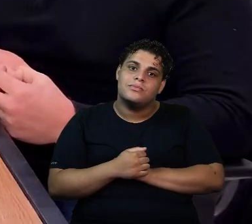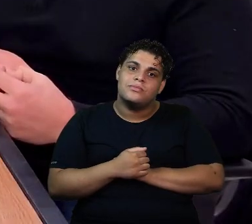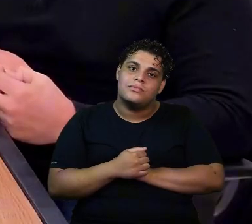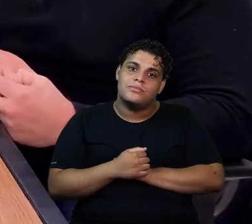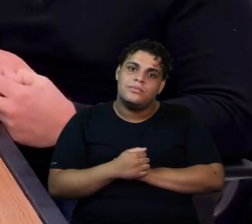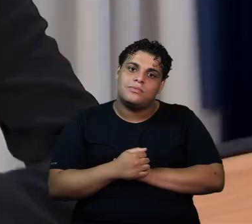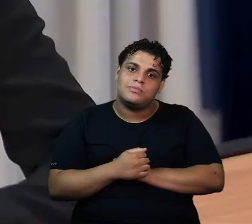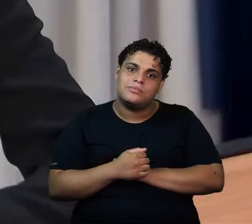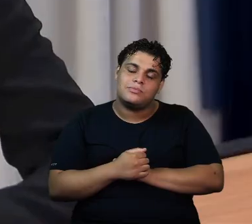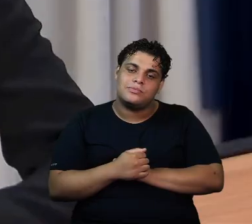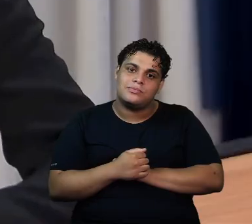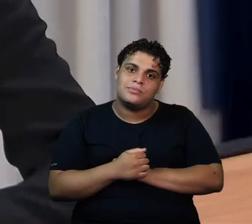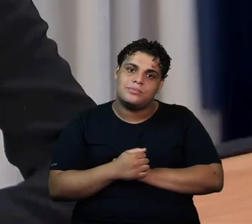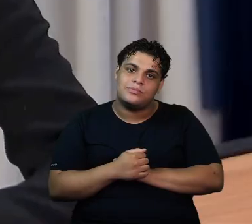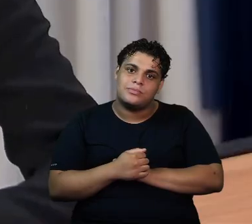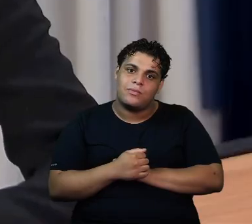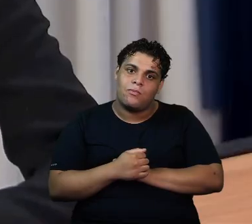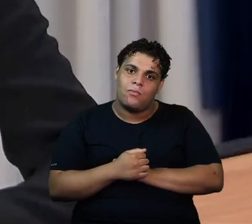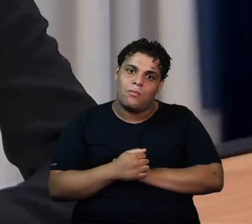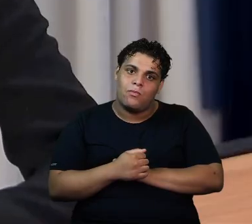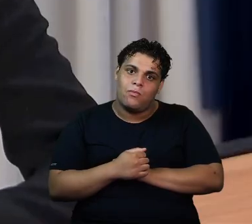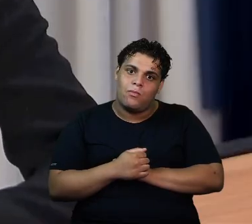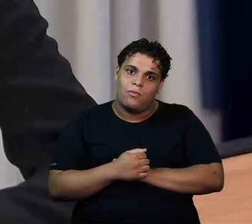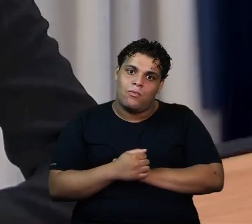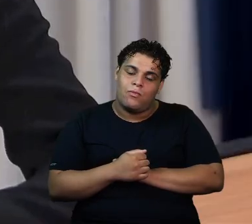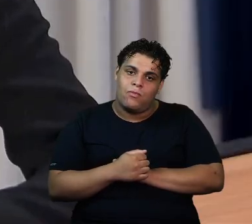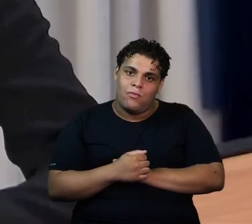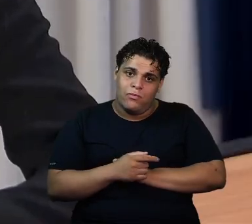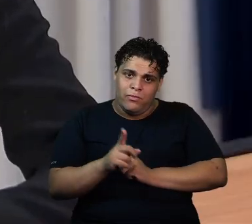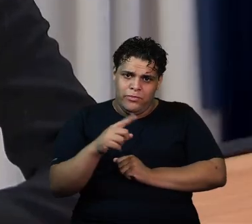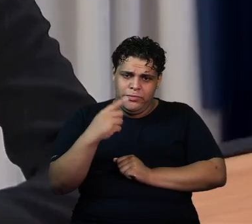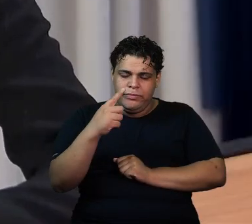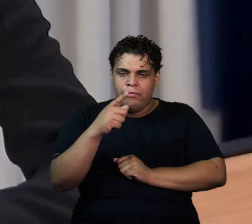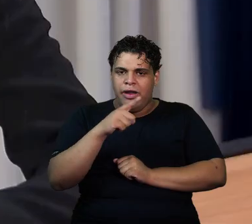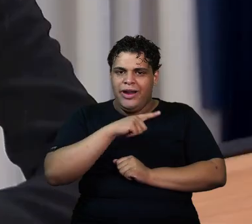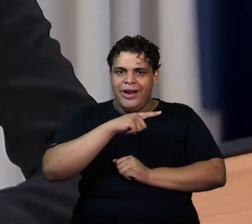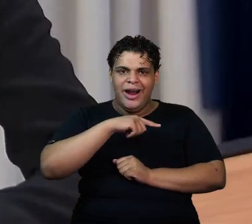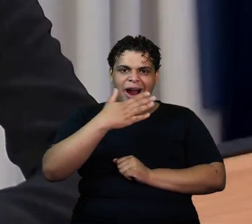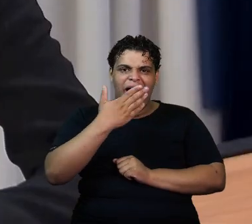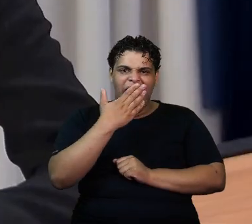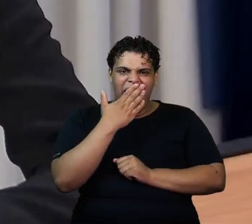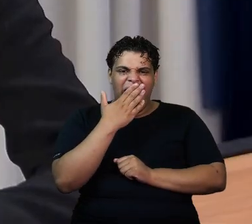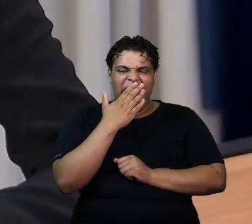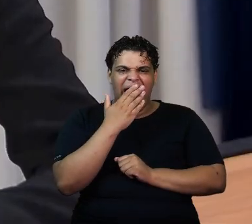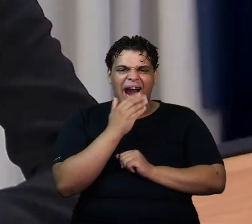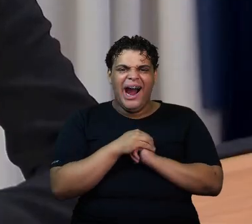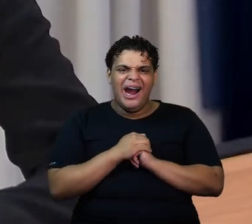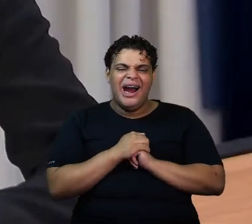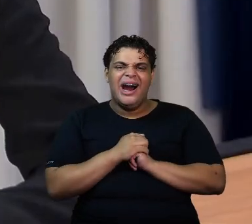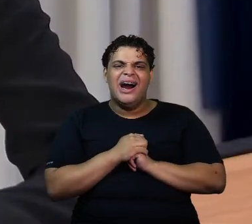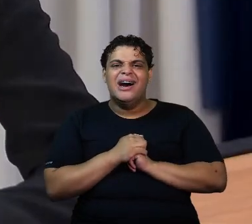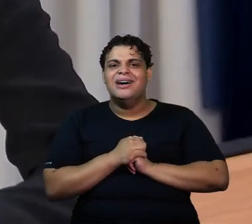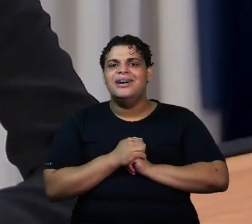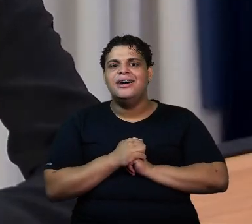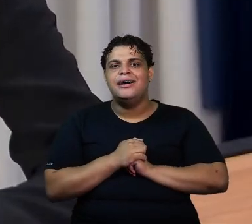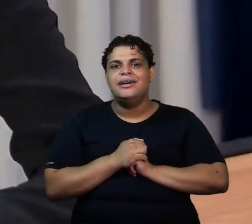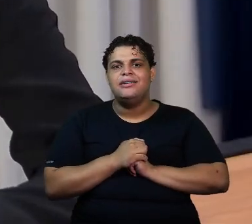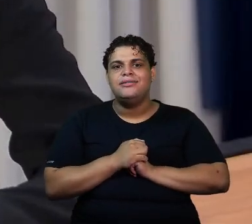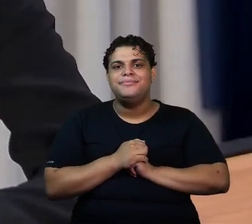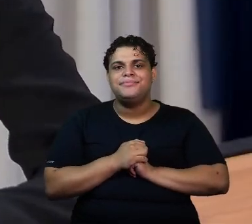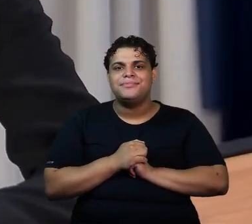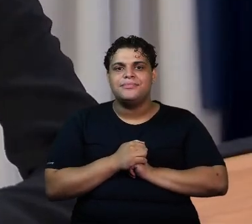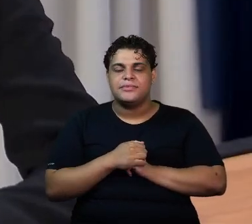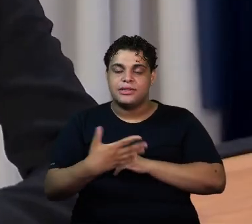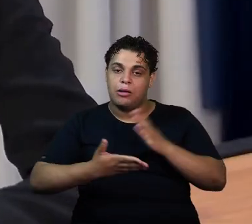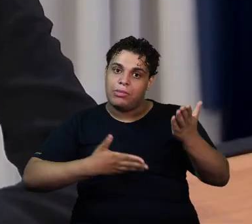formatar o livro, né, O Reino Encantado de Azulha. Nós tivemos a participação desses professores, que eles serão os